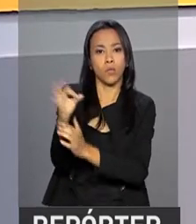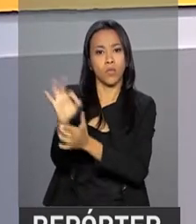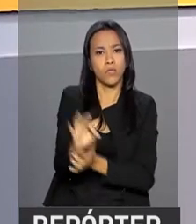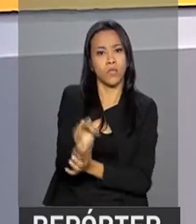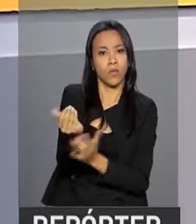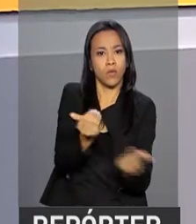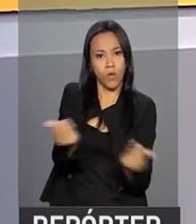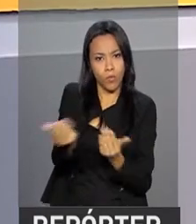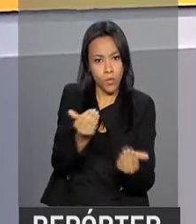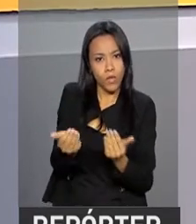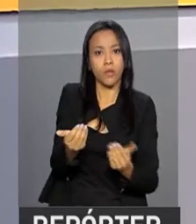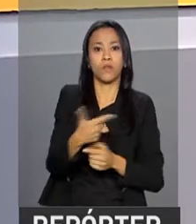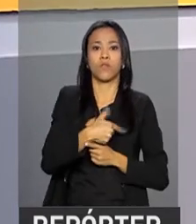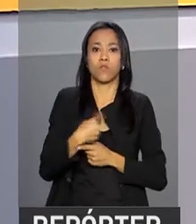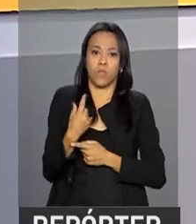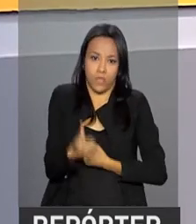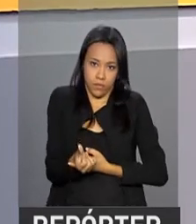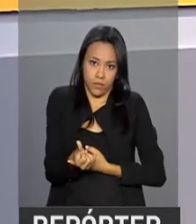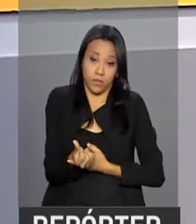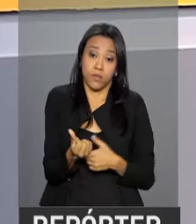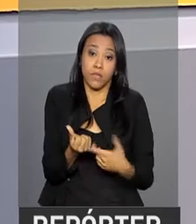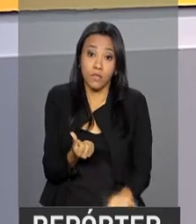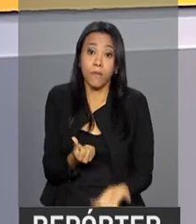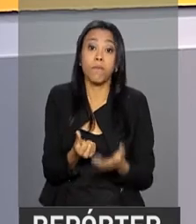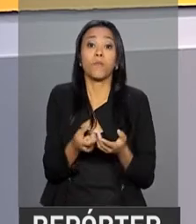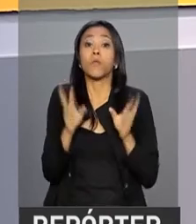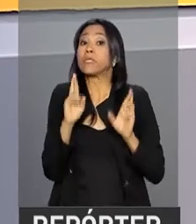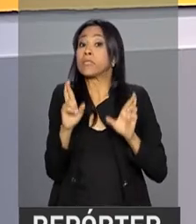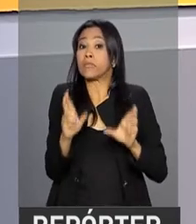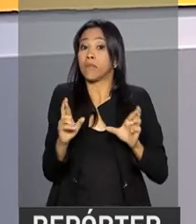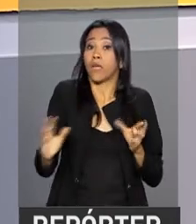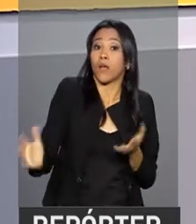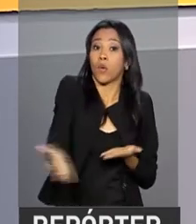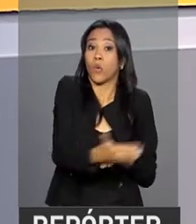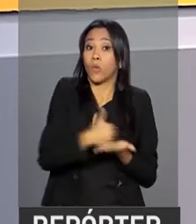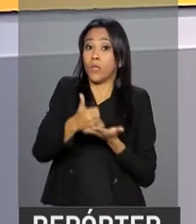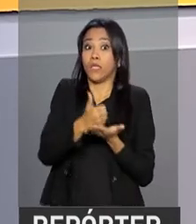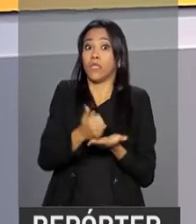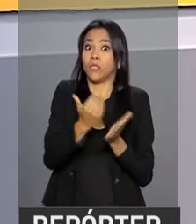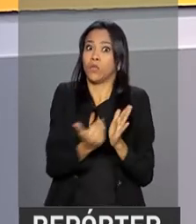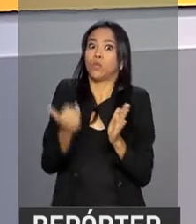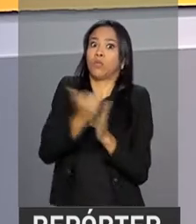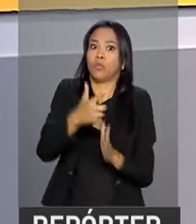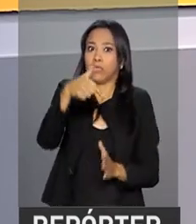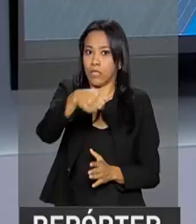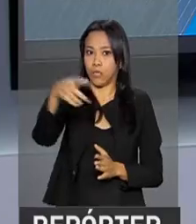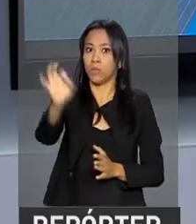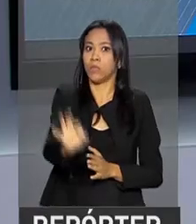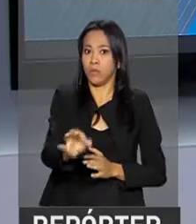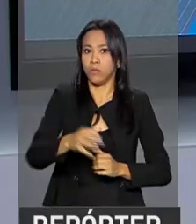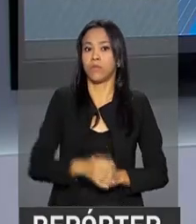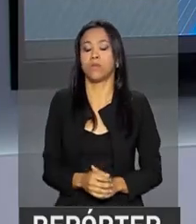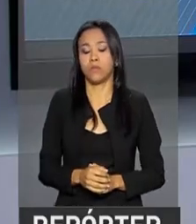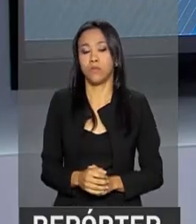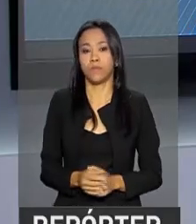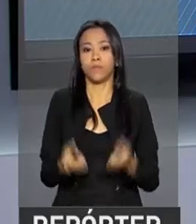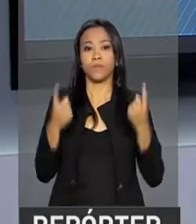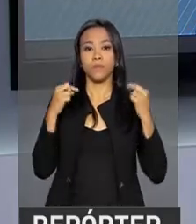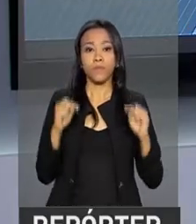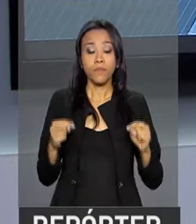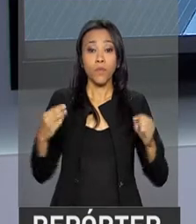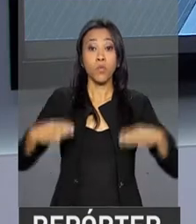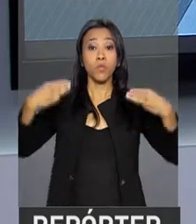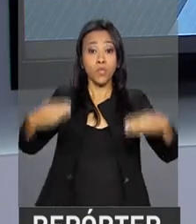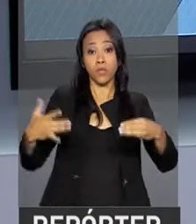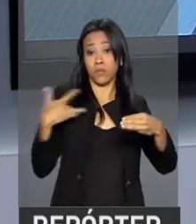a 2016. A estimativa da área a ser colhida subiu 7%. O Ministério da